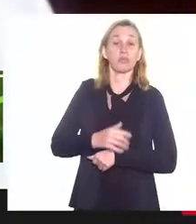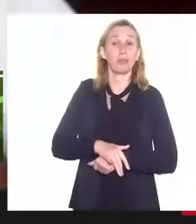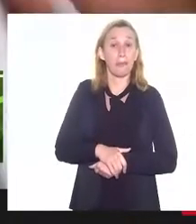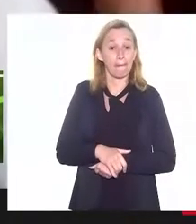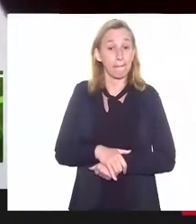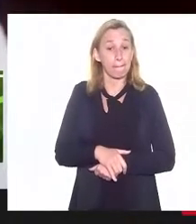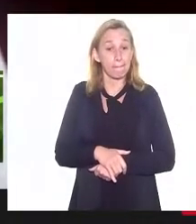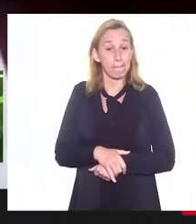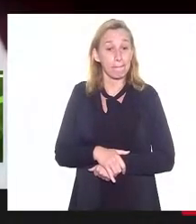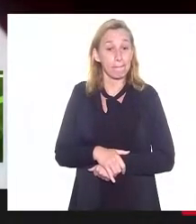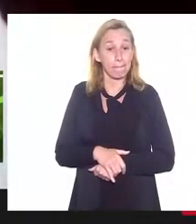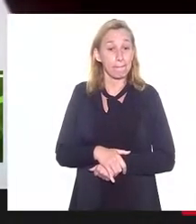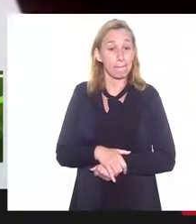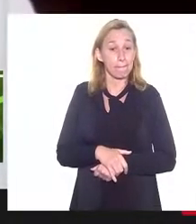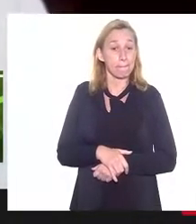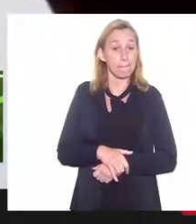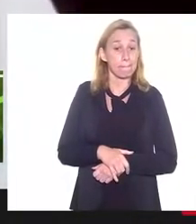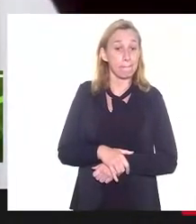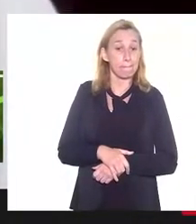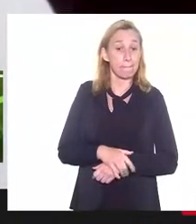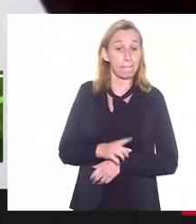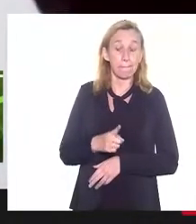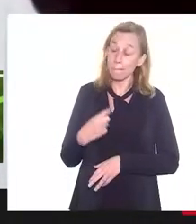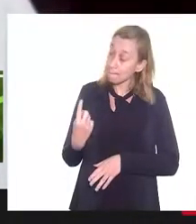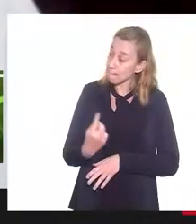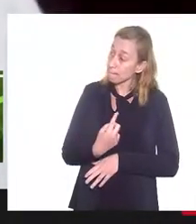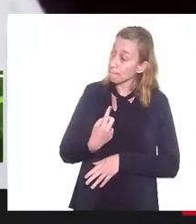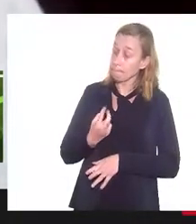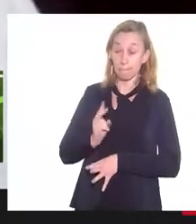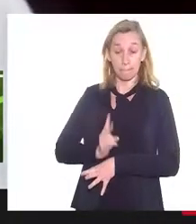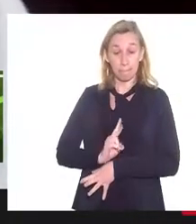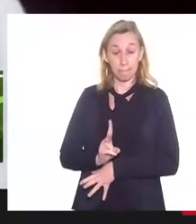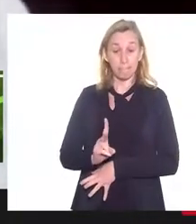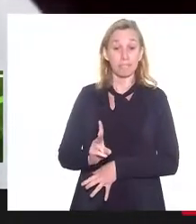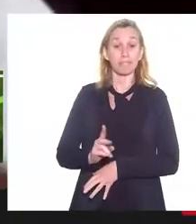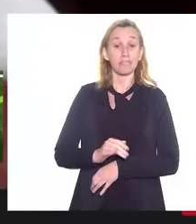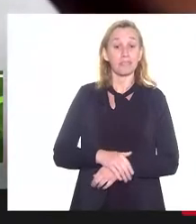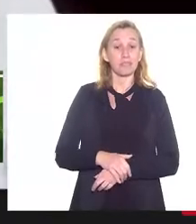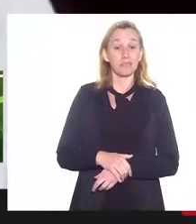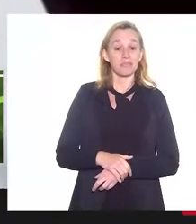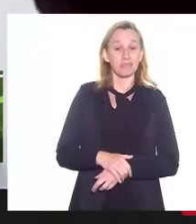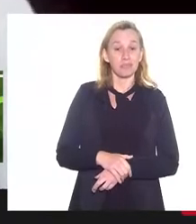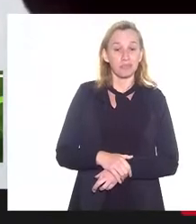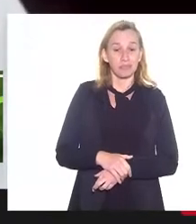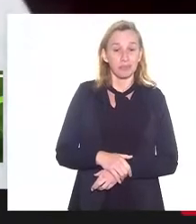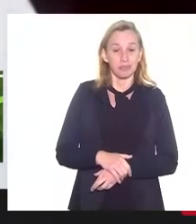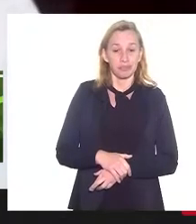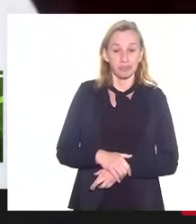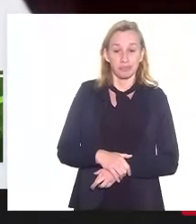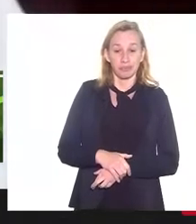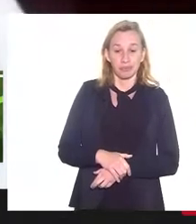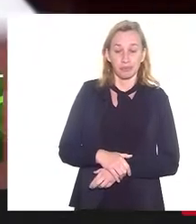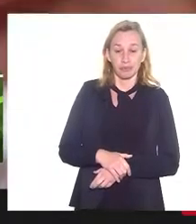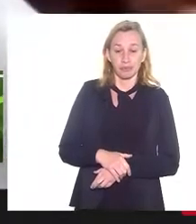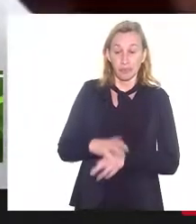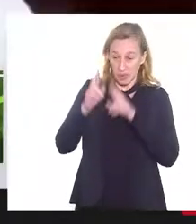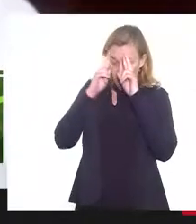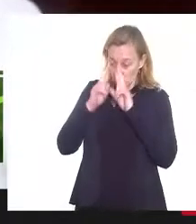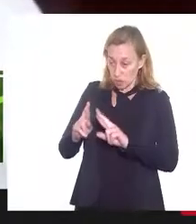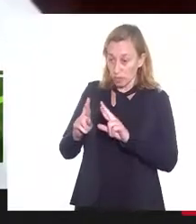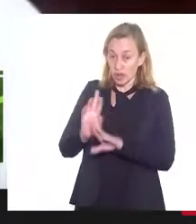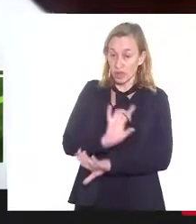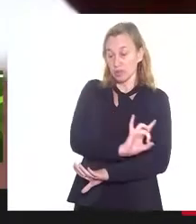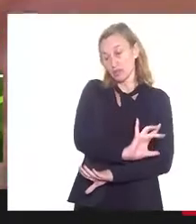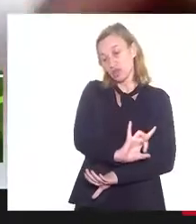E que nós sempre, como sempre, né, somos extremamente tolerantes. Vamos aqui